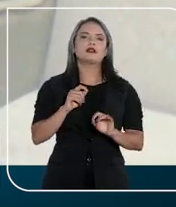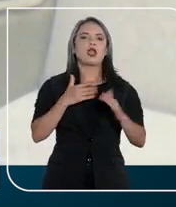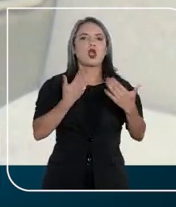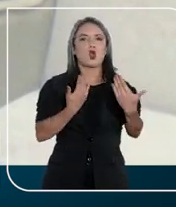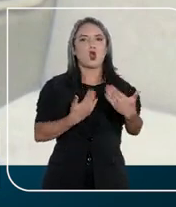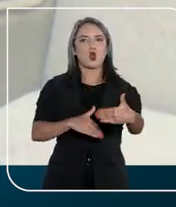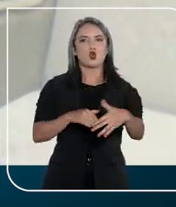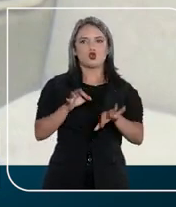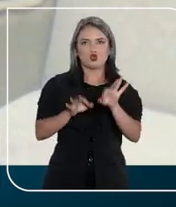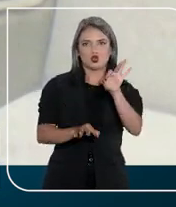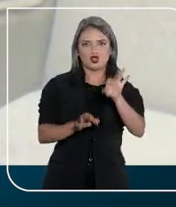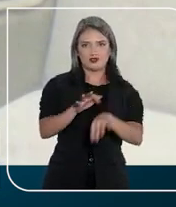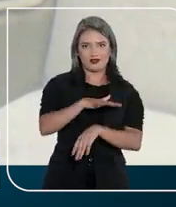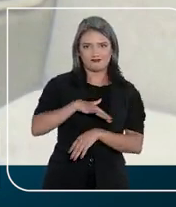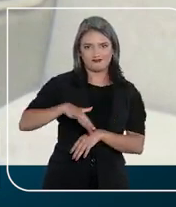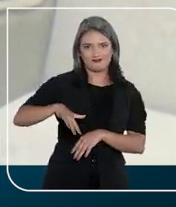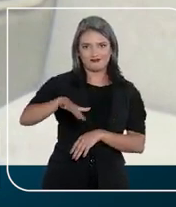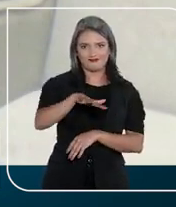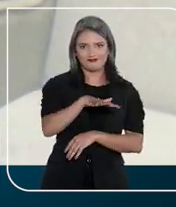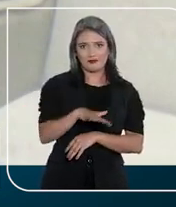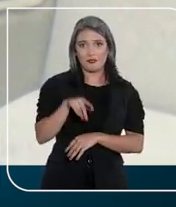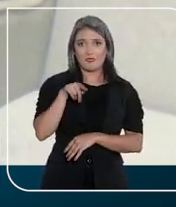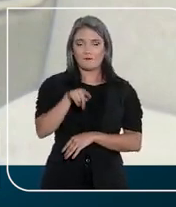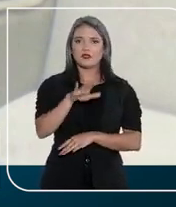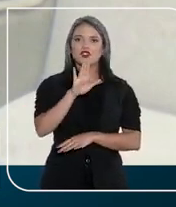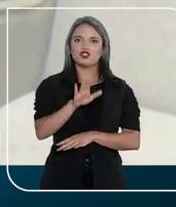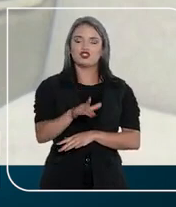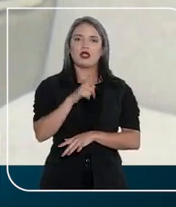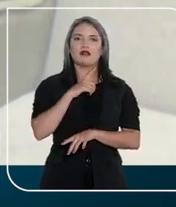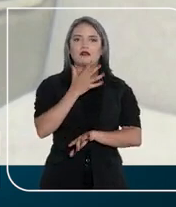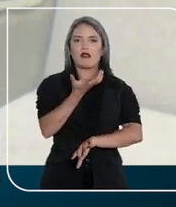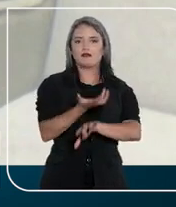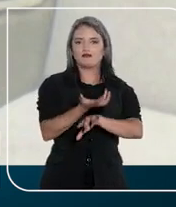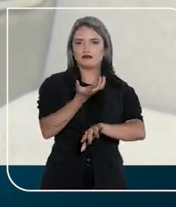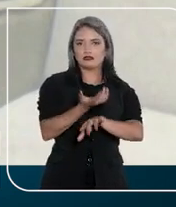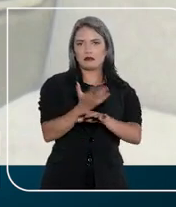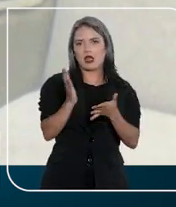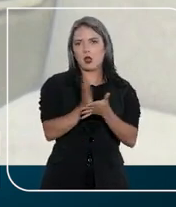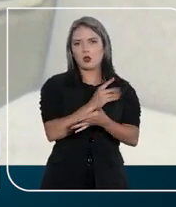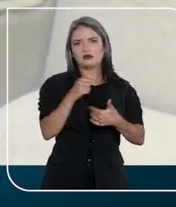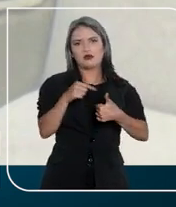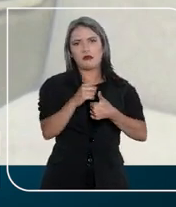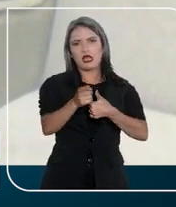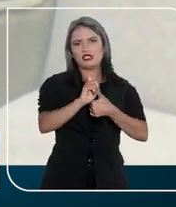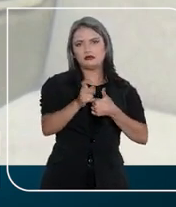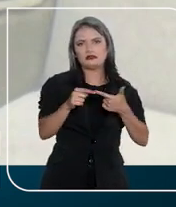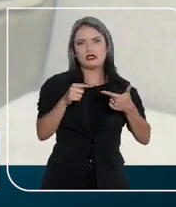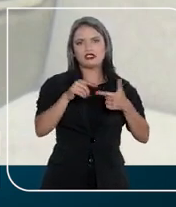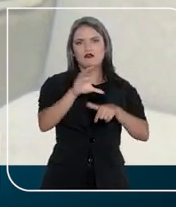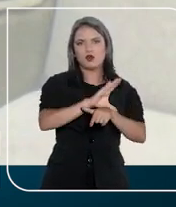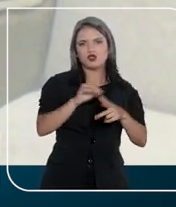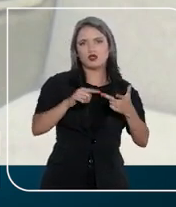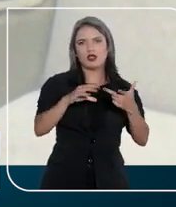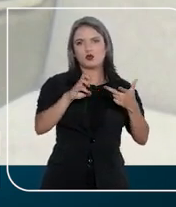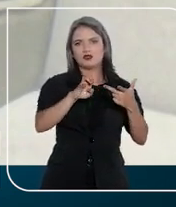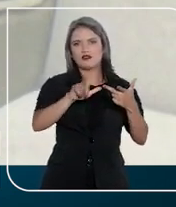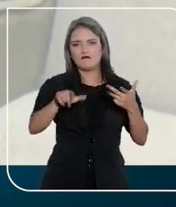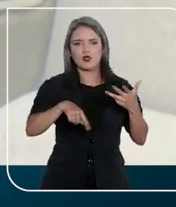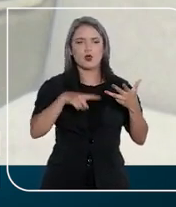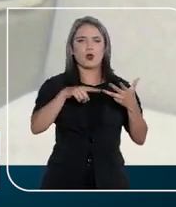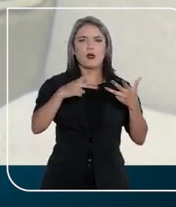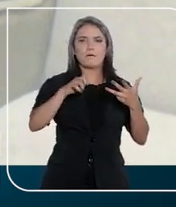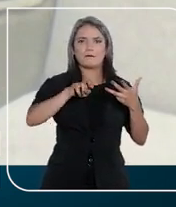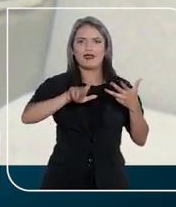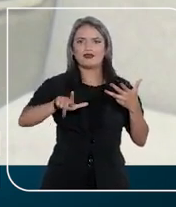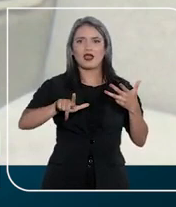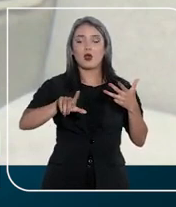área jurídica, você estabeleça algumas disciplinas jurídicas, direito administrativo, direito constitucional, direito civil, direito penal, mas